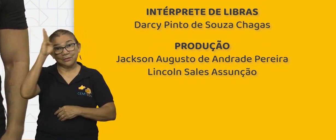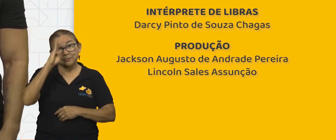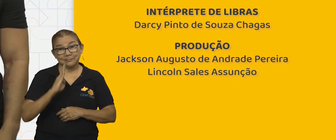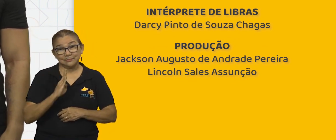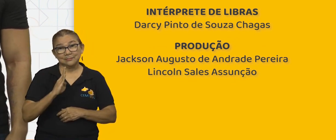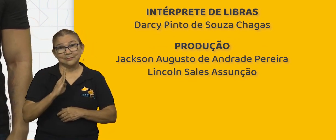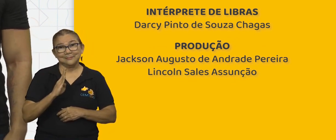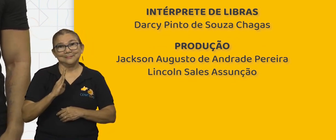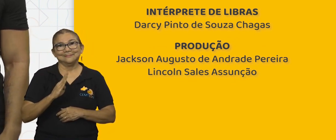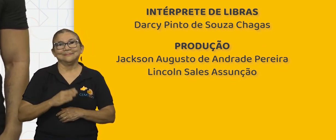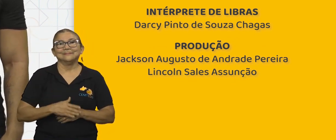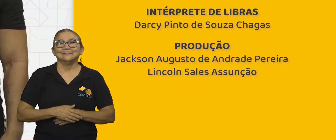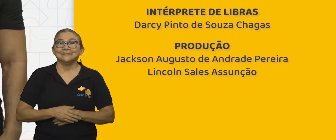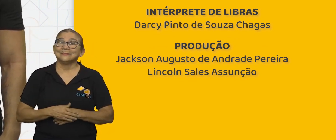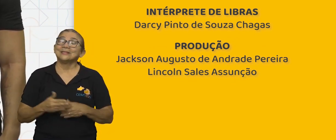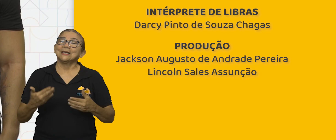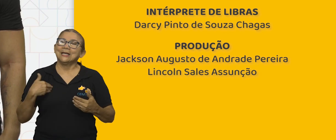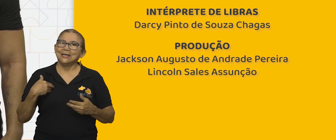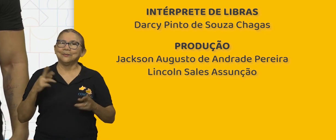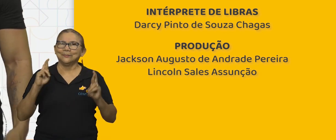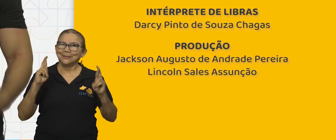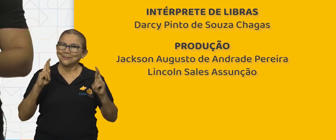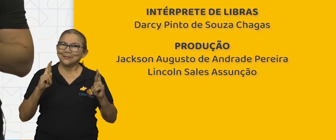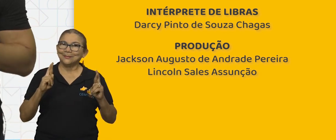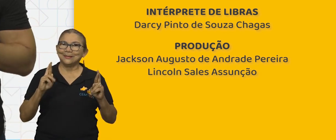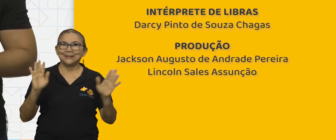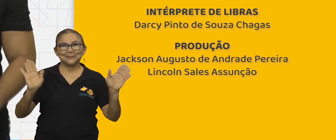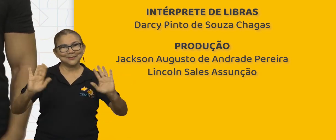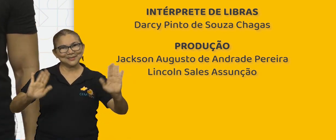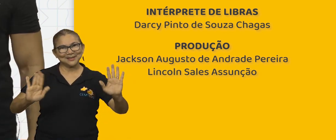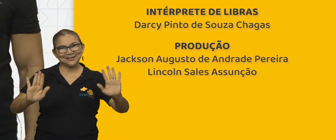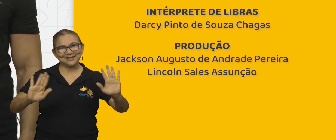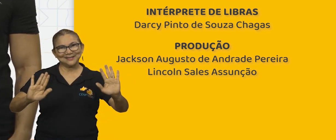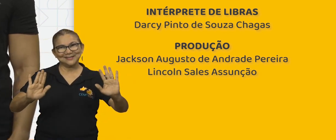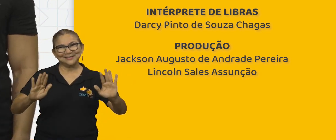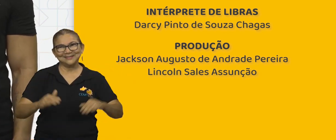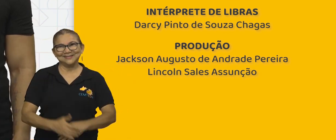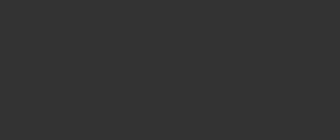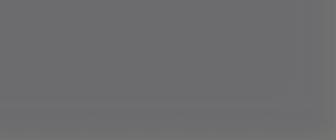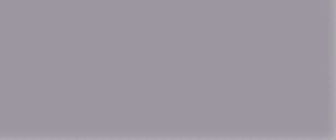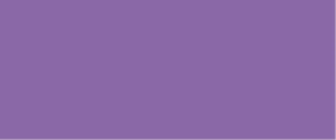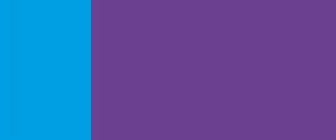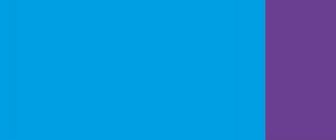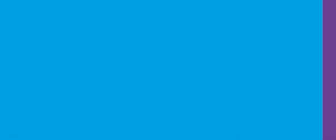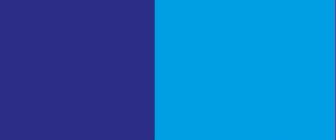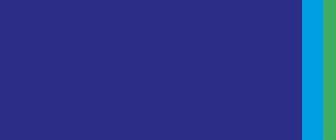bom conhecer a história do nosso país. Aguardo vocês na próxima aula. Um grande abraço. Tchau, tchau.